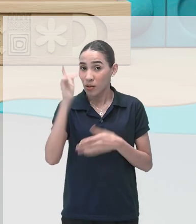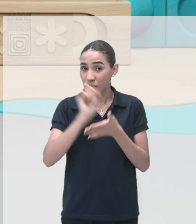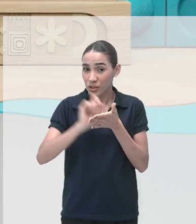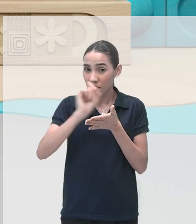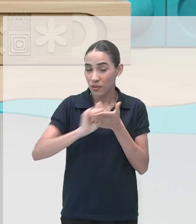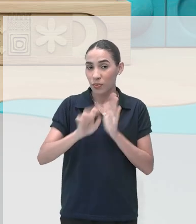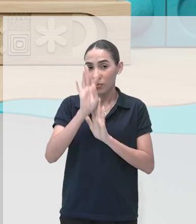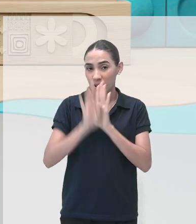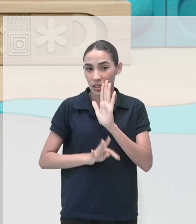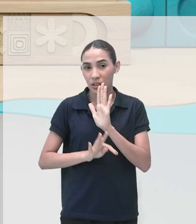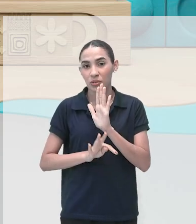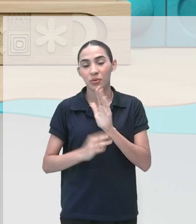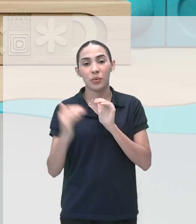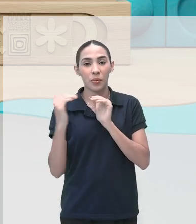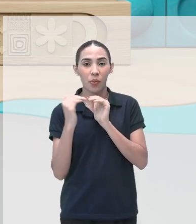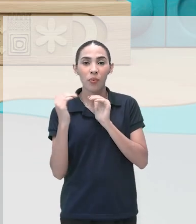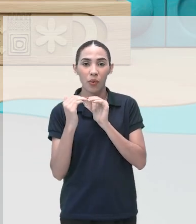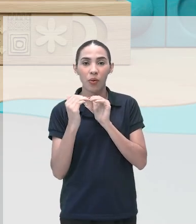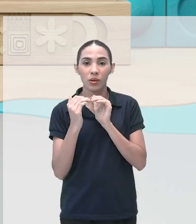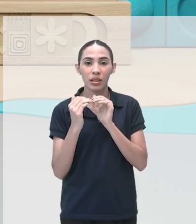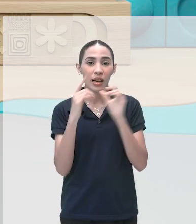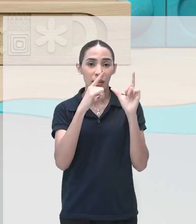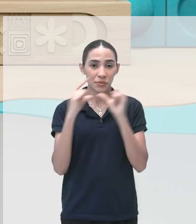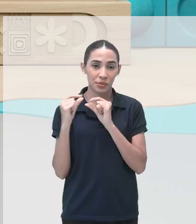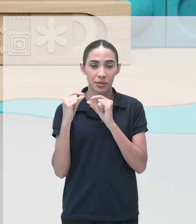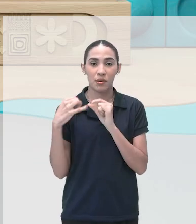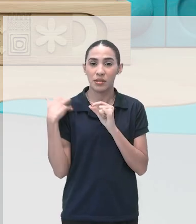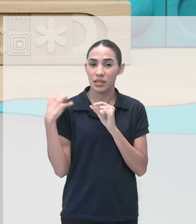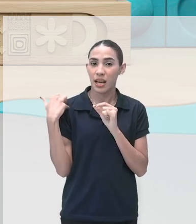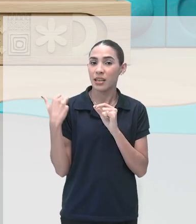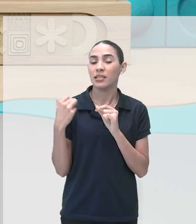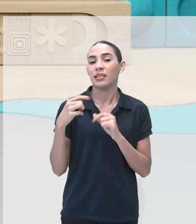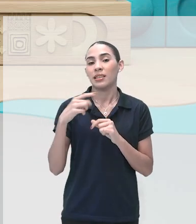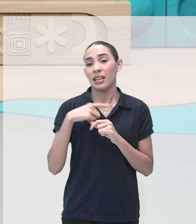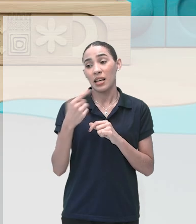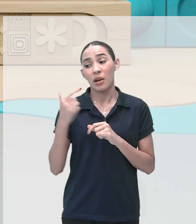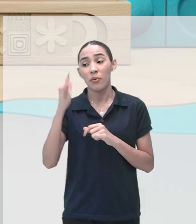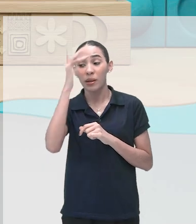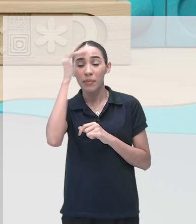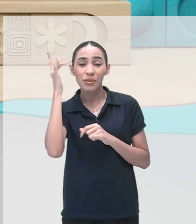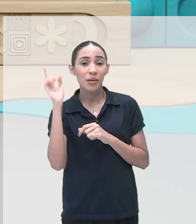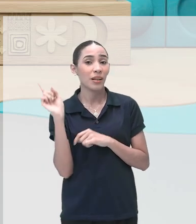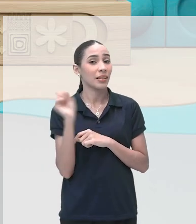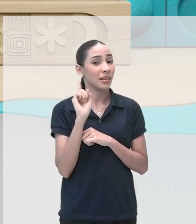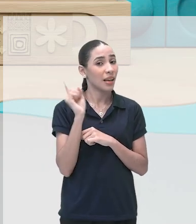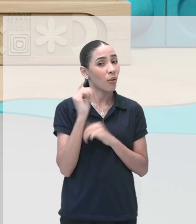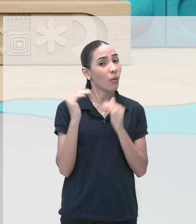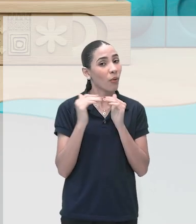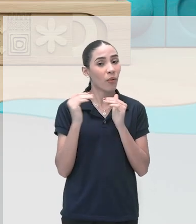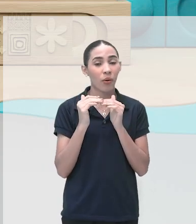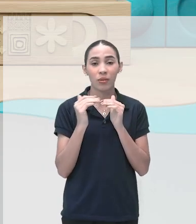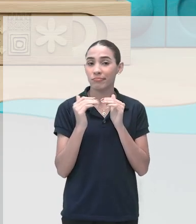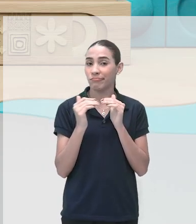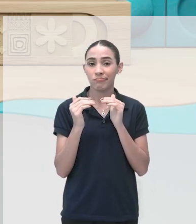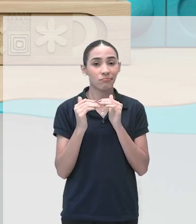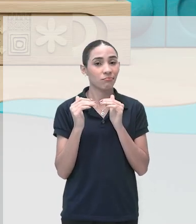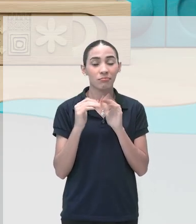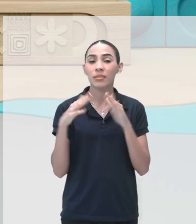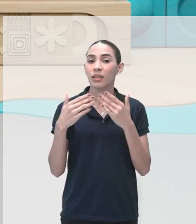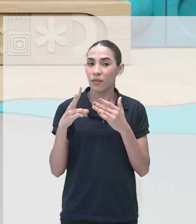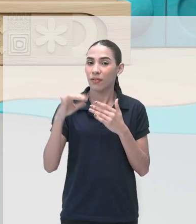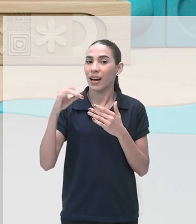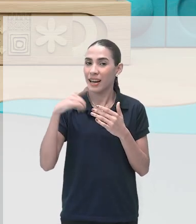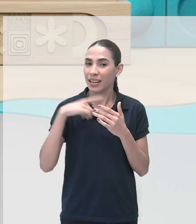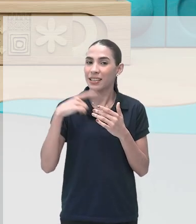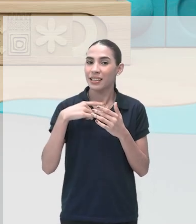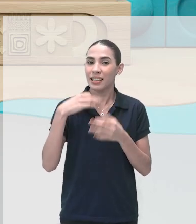esse texto concorda com essa redução, há aquelas pessoas que não concordam. E aí nós vamos ter um